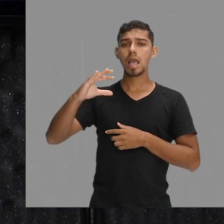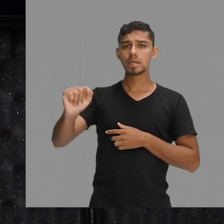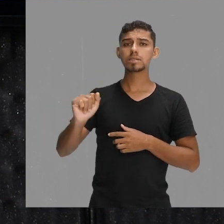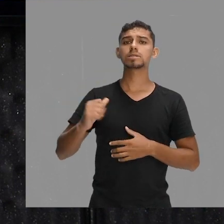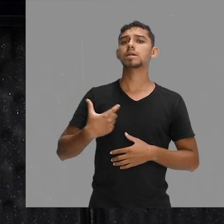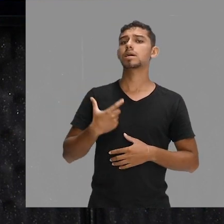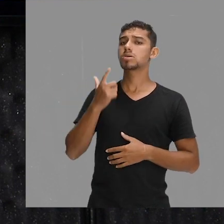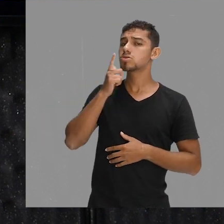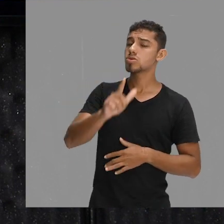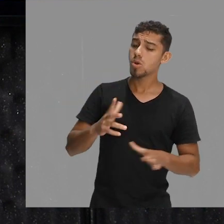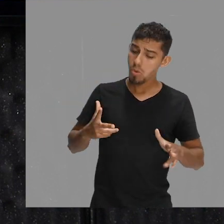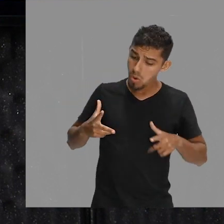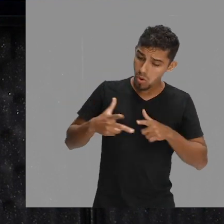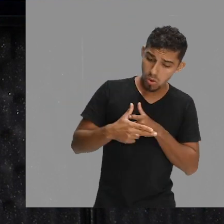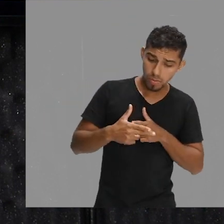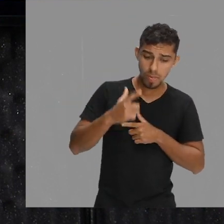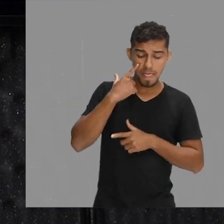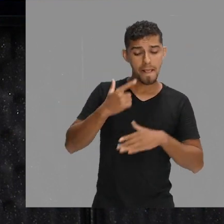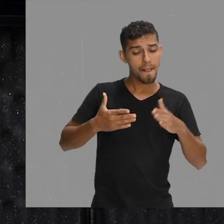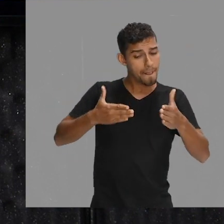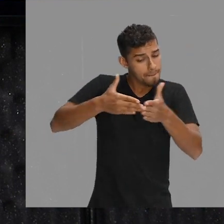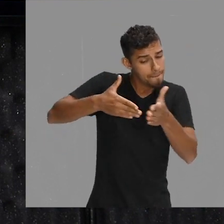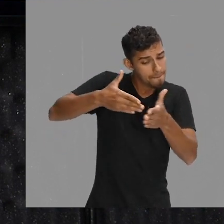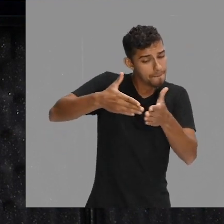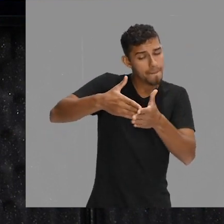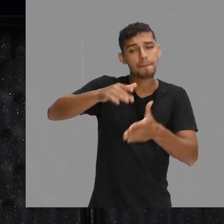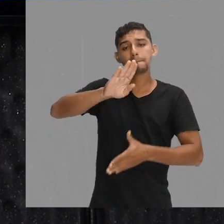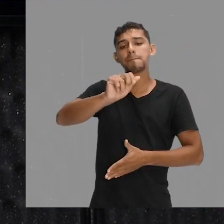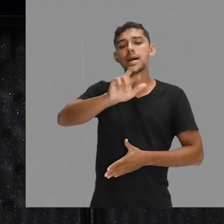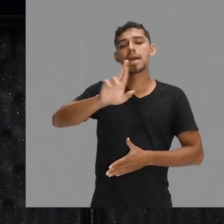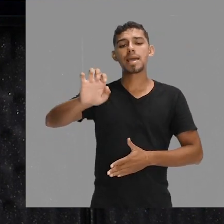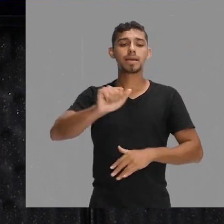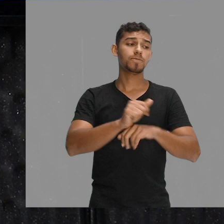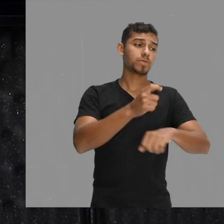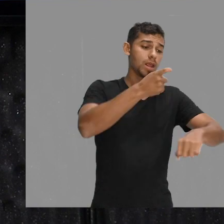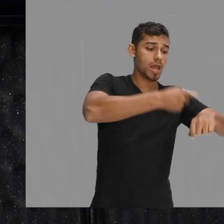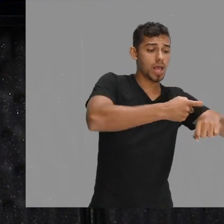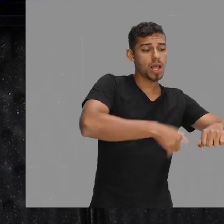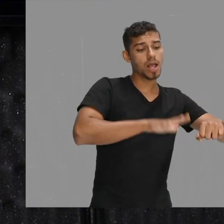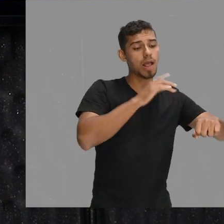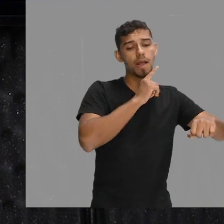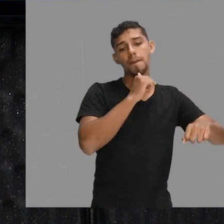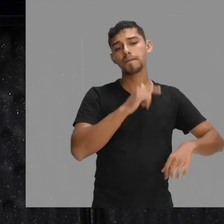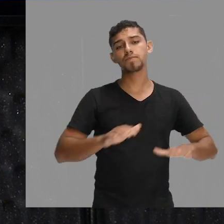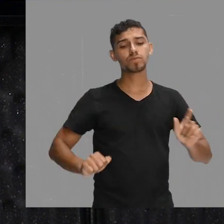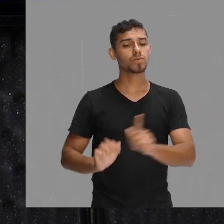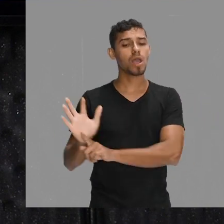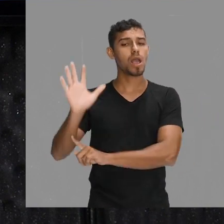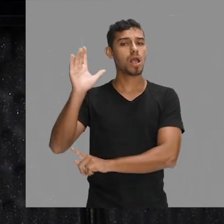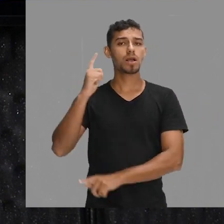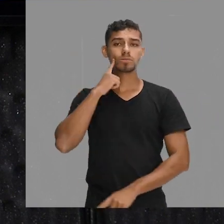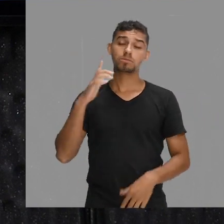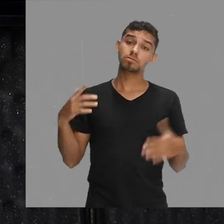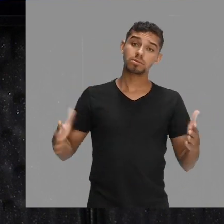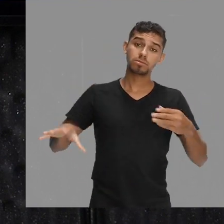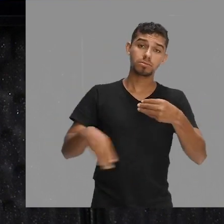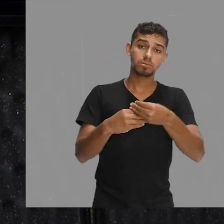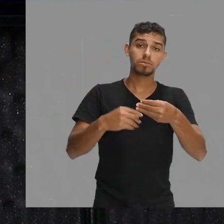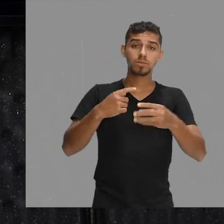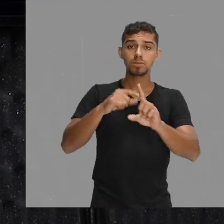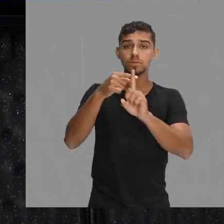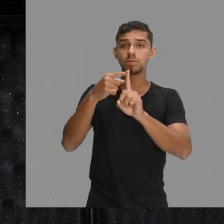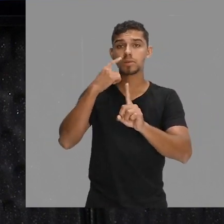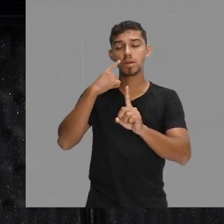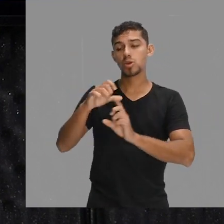E aí passar do estado líquido para o estado gasoso, para o estado de vapor. Quando adicionamos